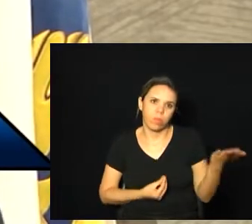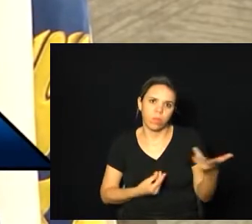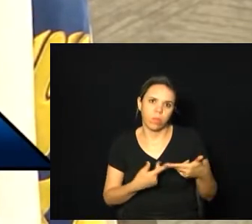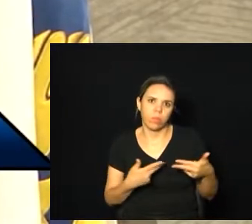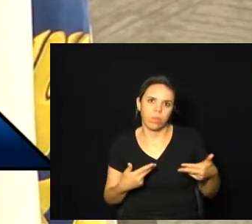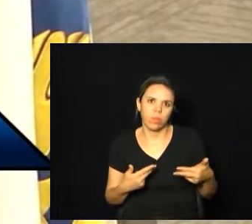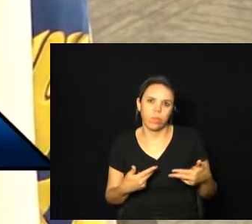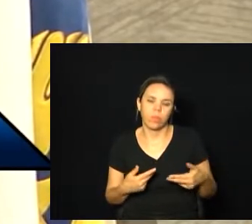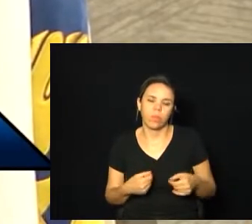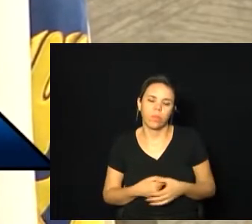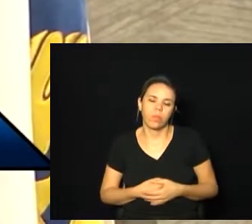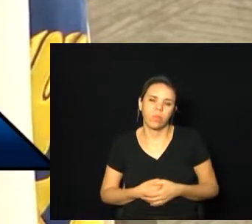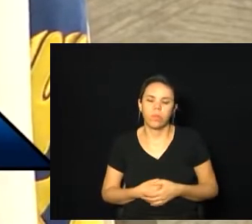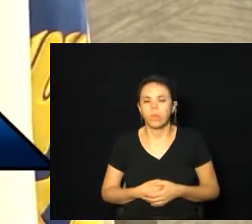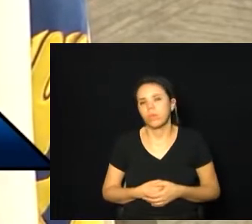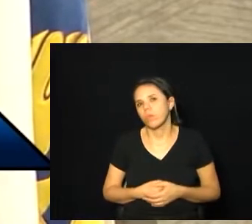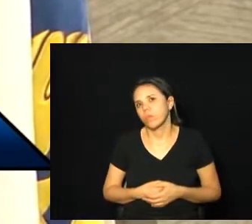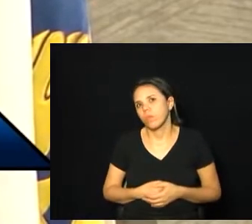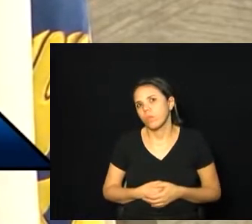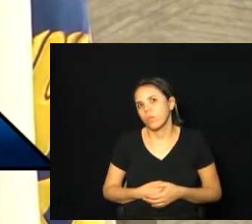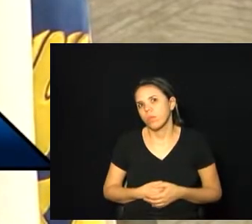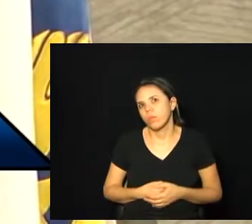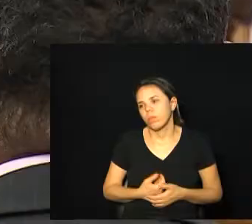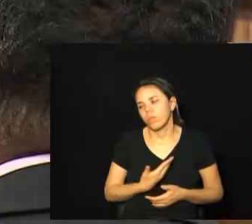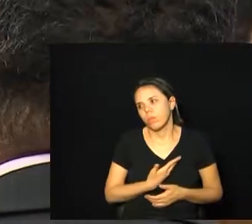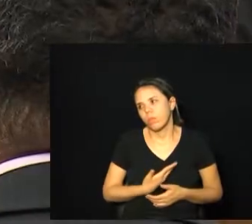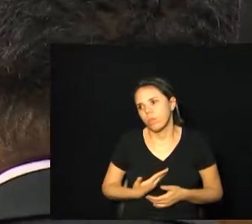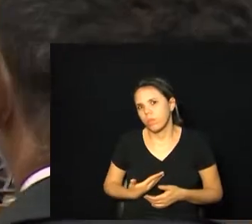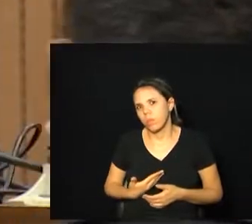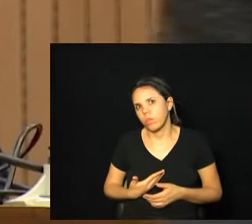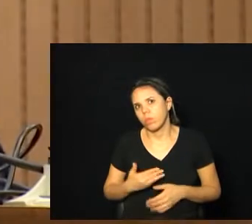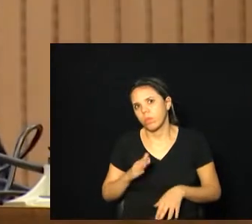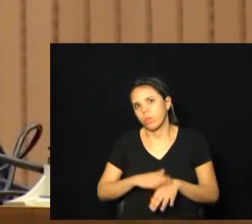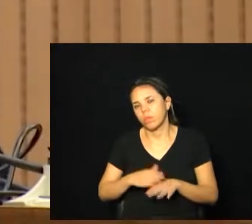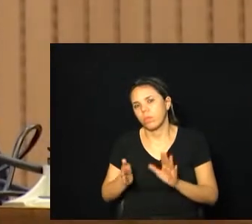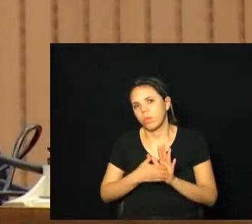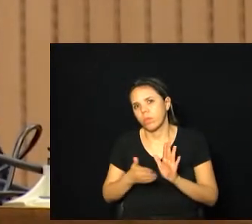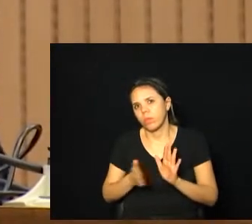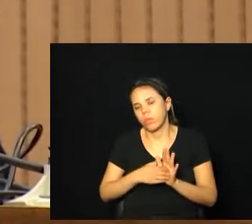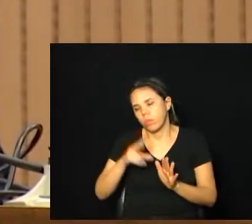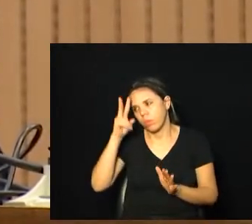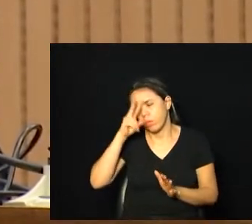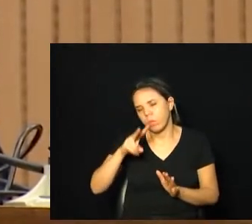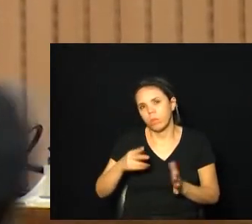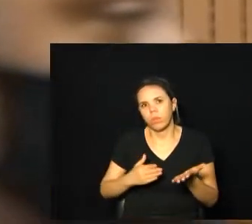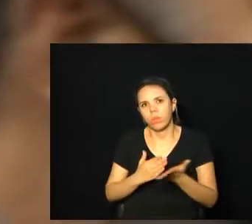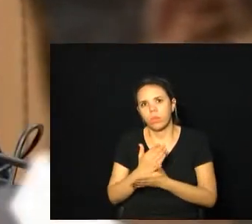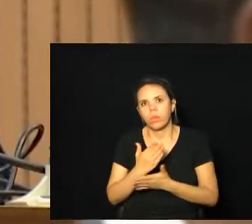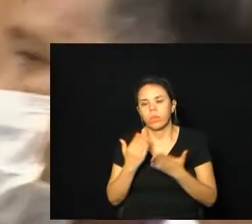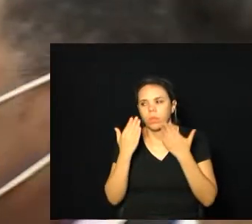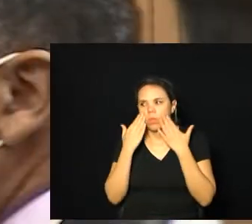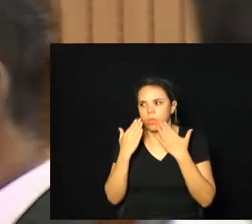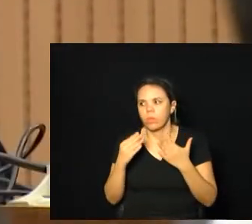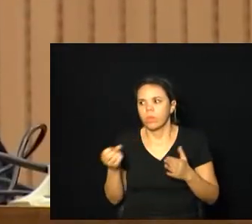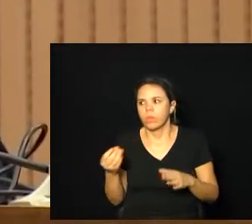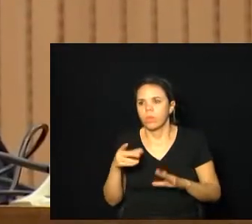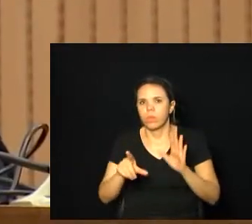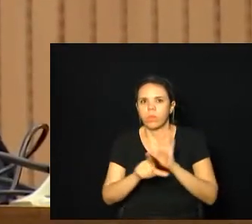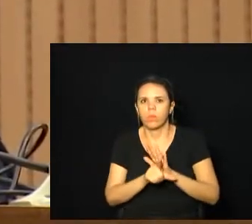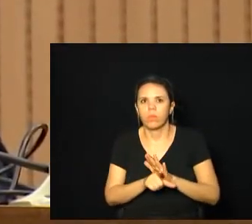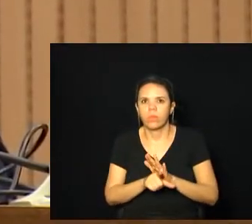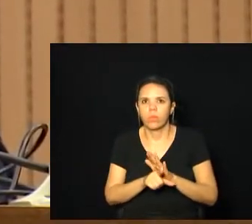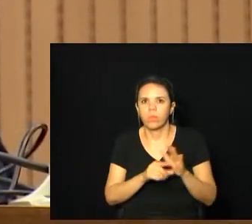tantas outras coisas do poder público. O autor da proposta lembra das sanções impostas pela nova lei